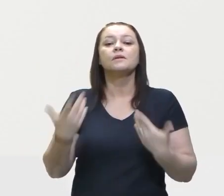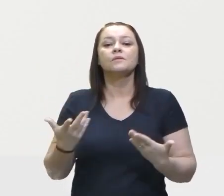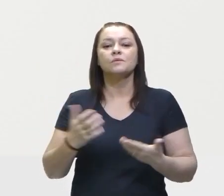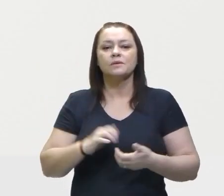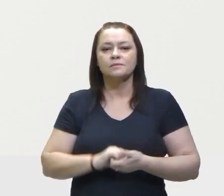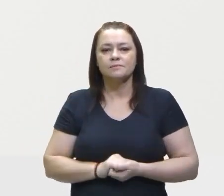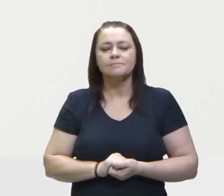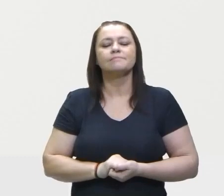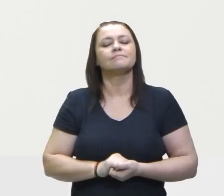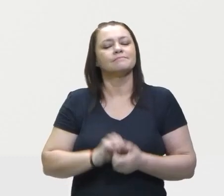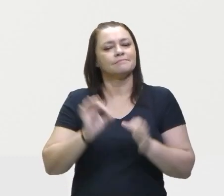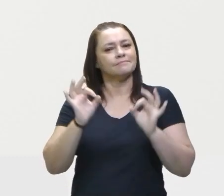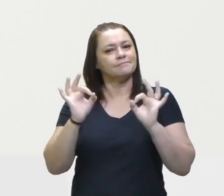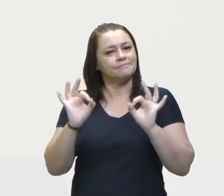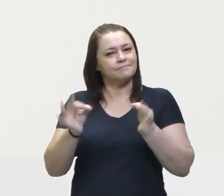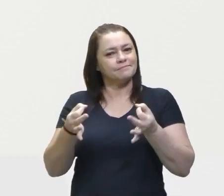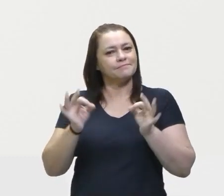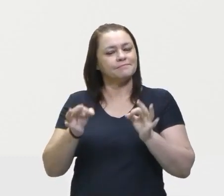Isso,